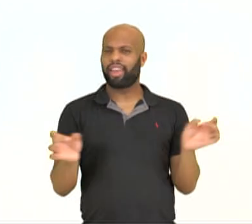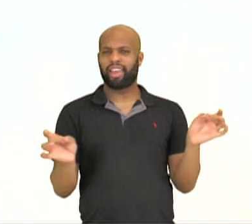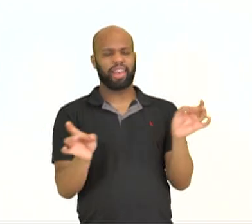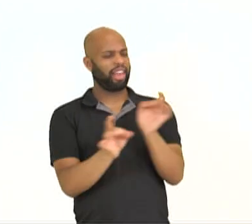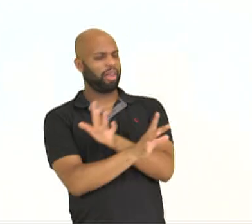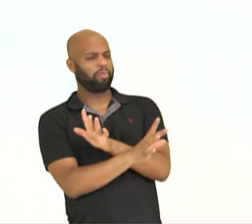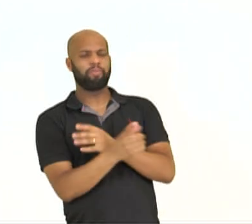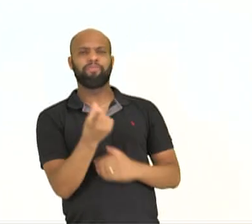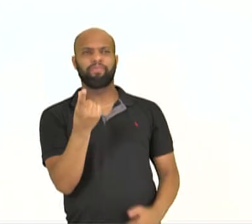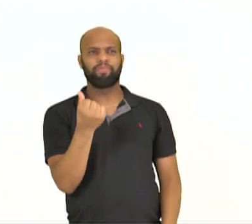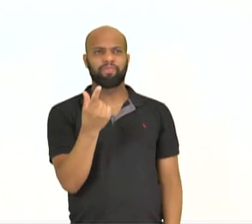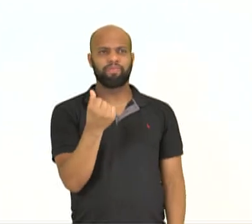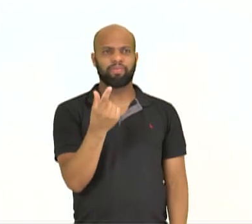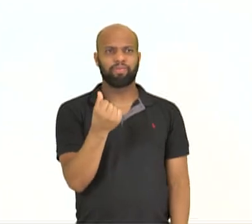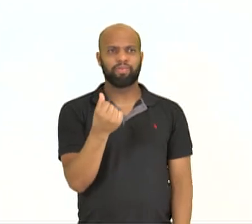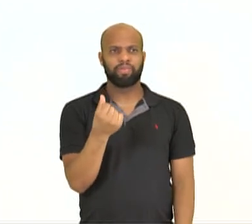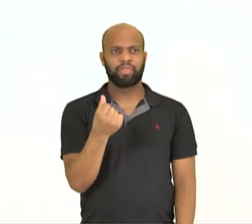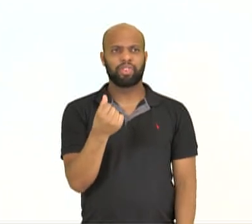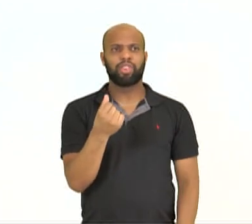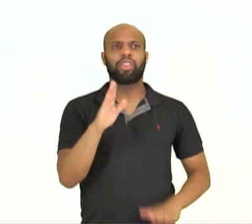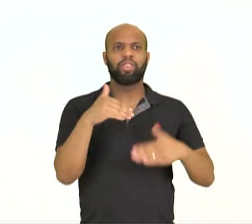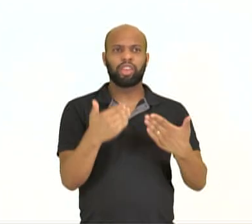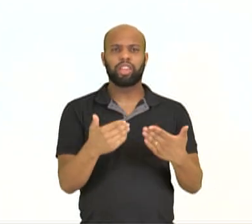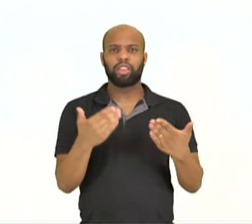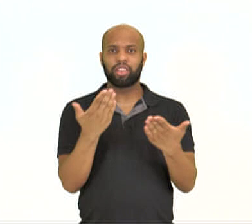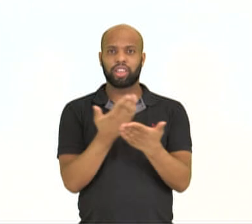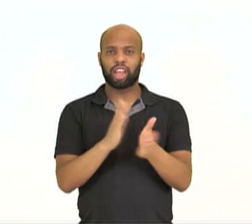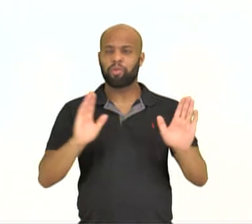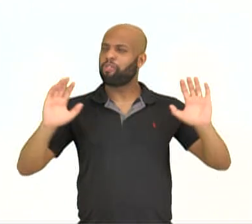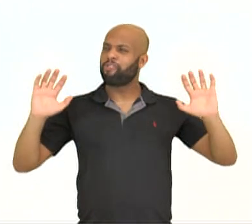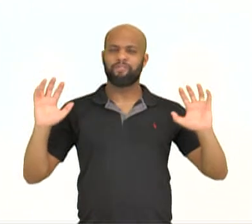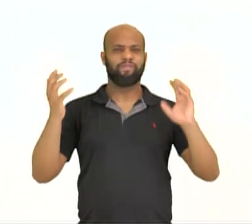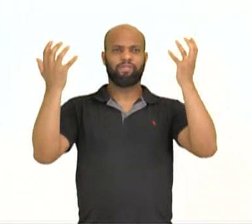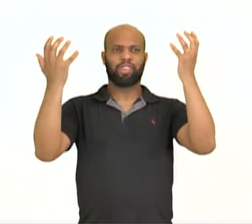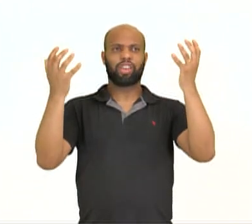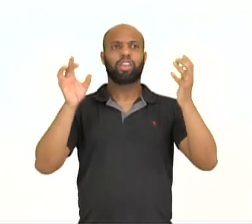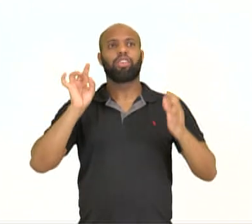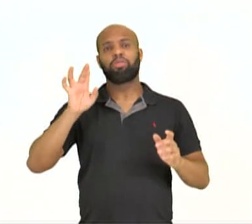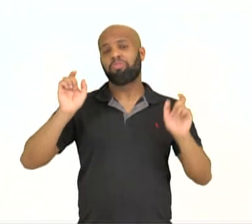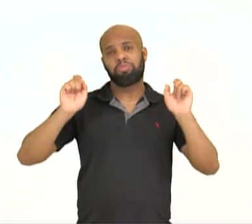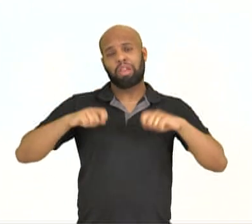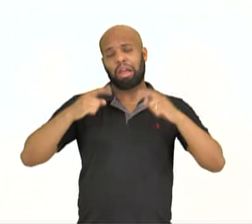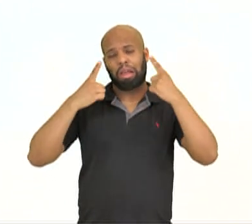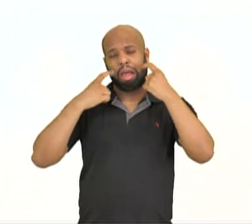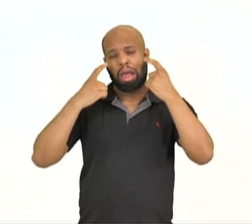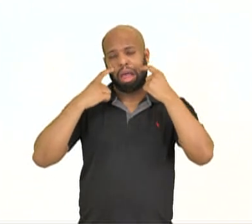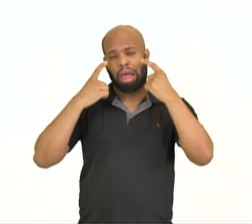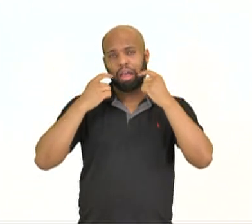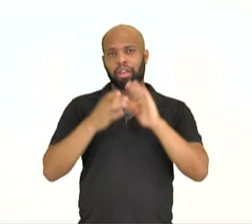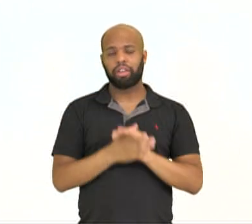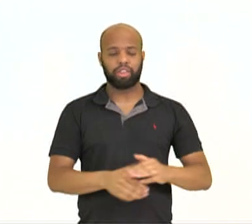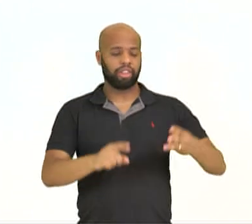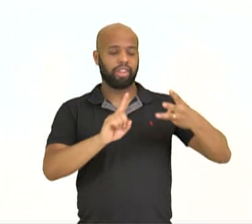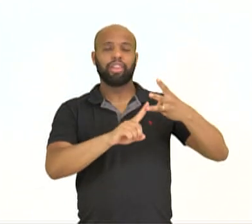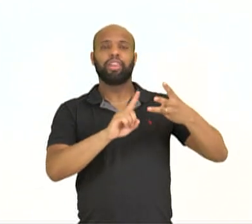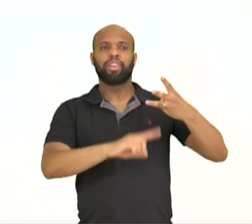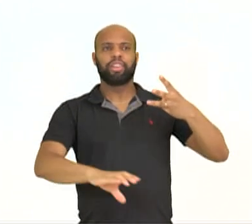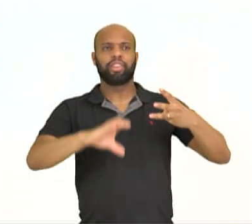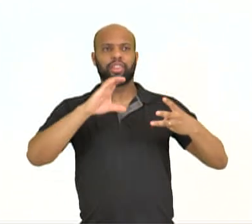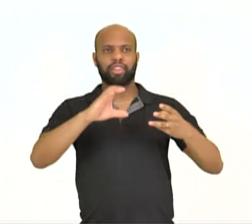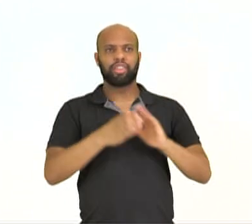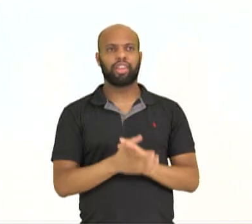dinheiro e suspendida a festa, só me resta chorar. E alternativa